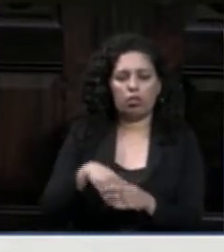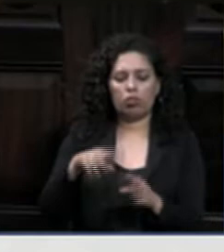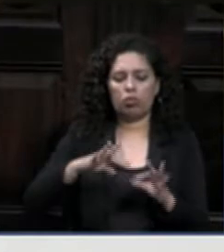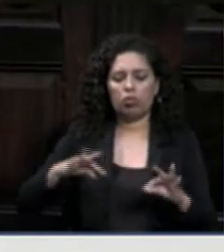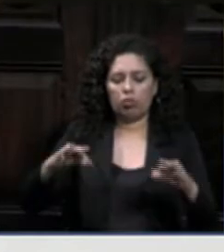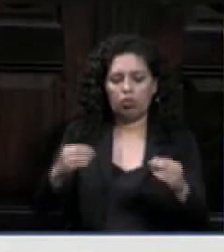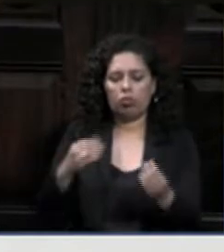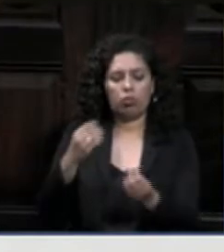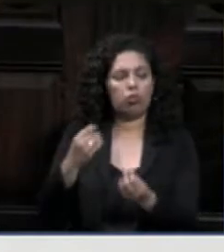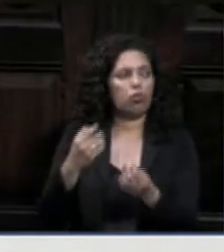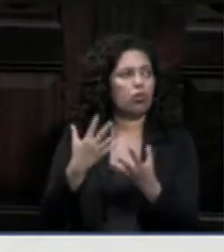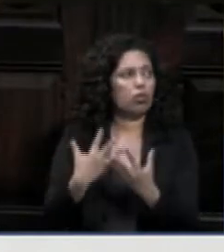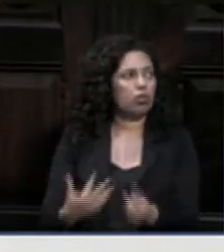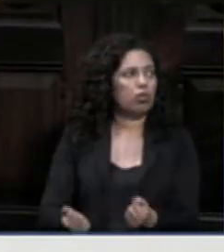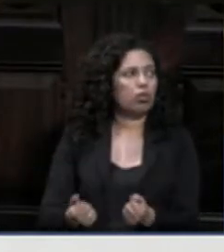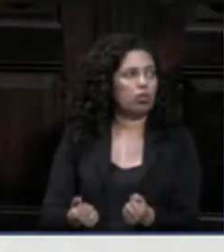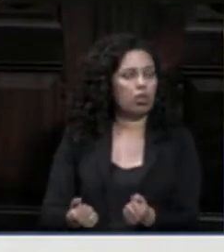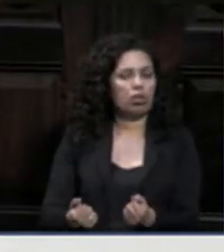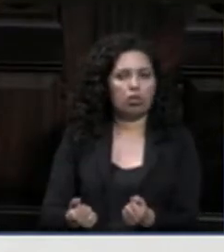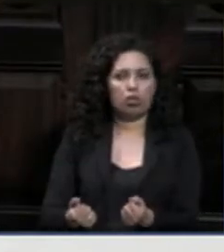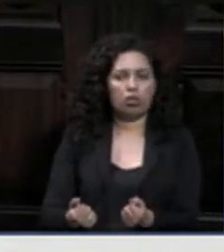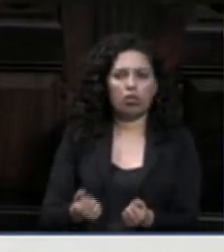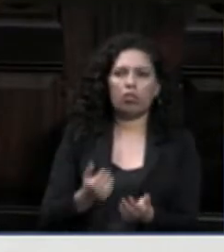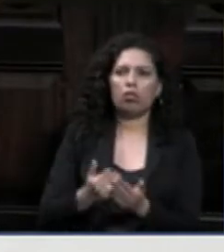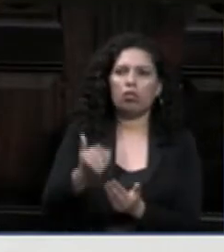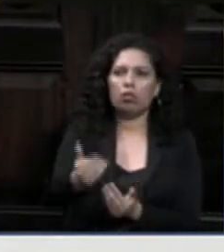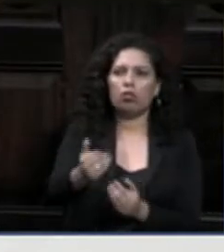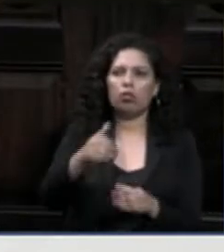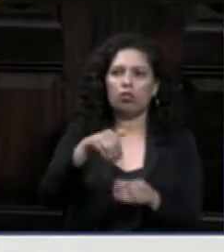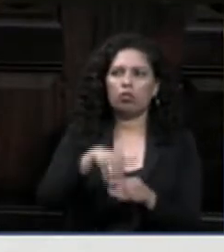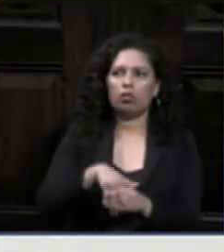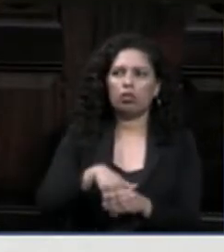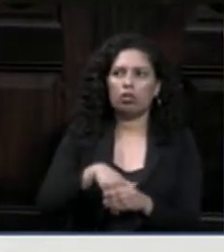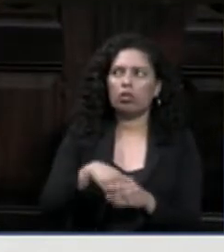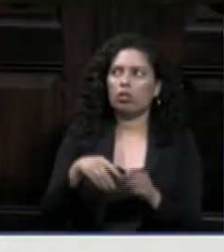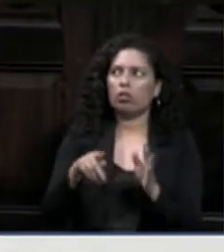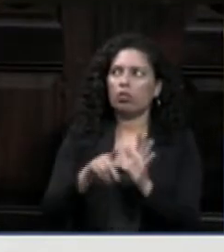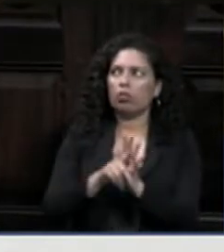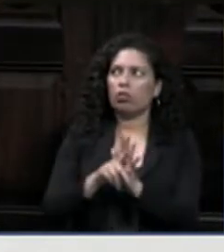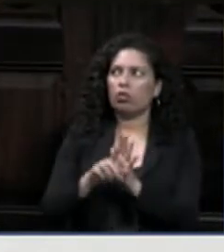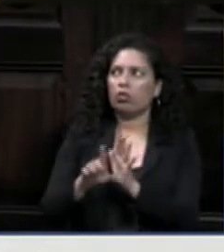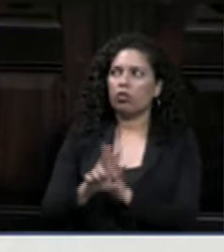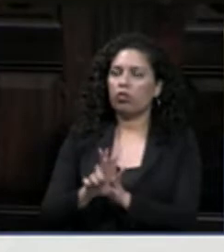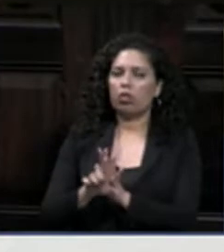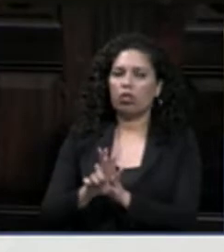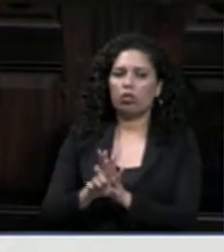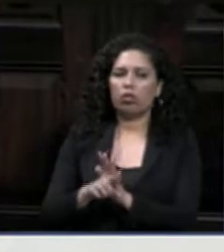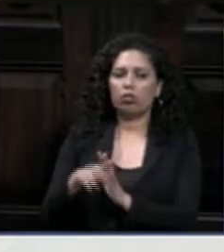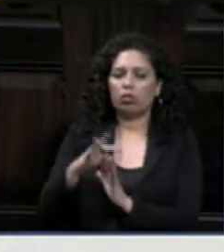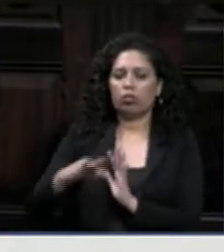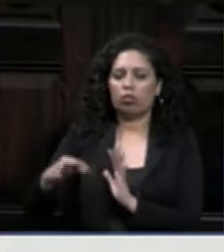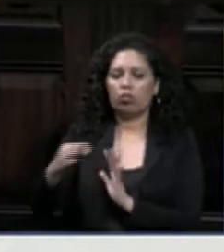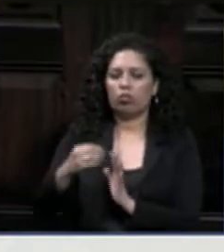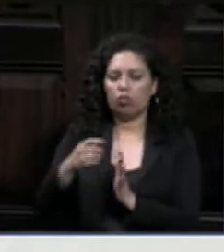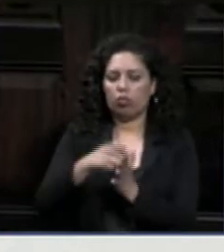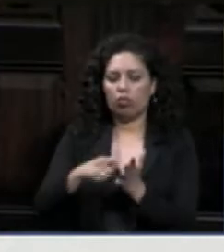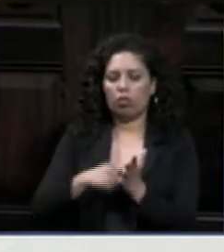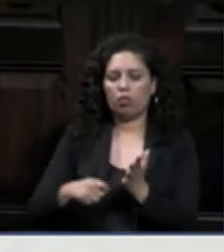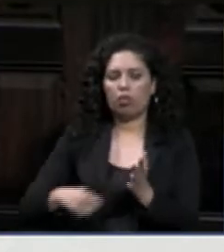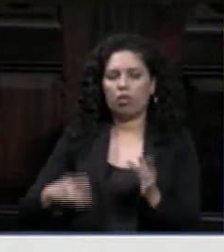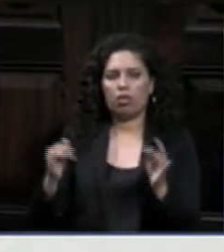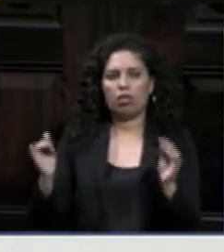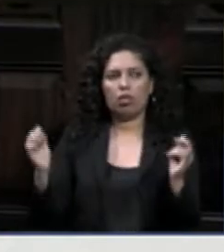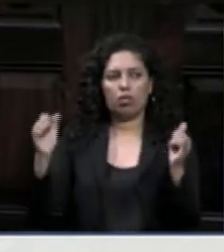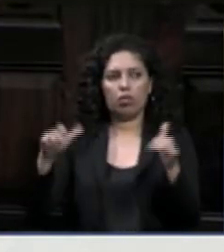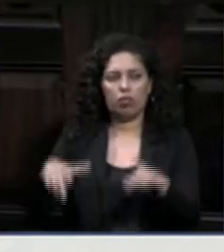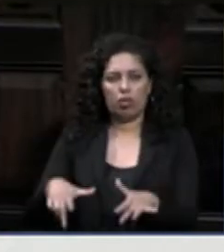nesse comissão, aprovado. Em votação, projeto assim emendado. Seus que aprovam nesse comissão, aprovado. A redação